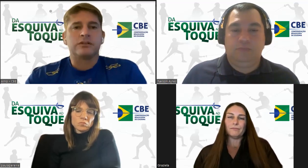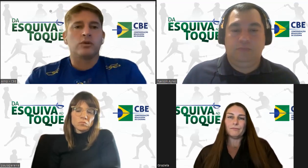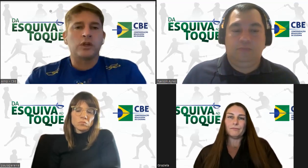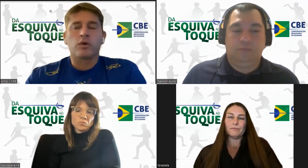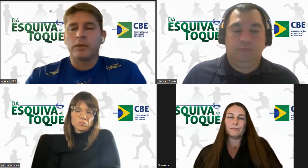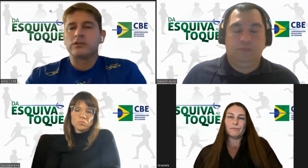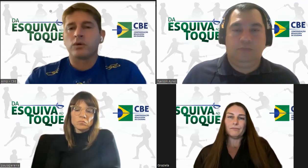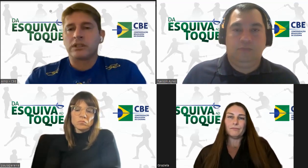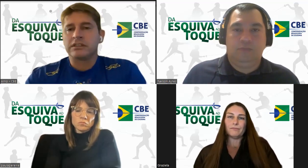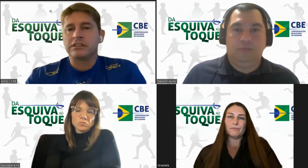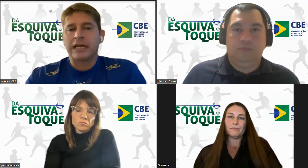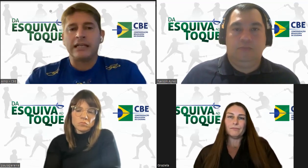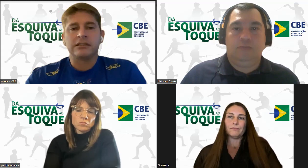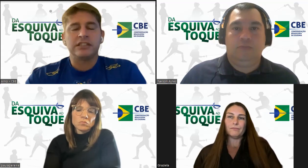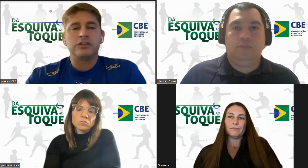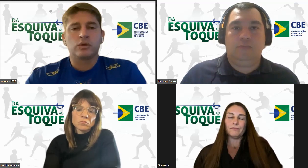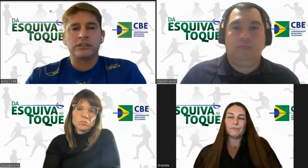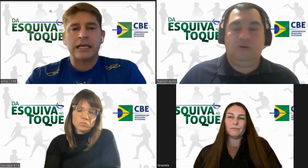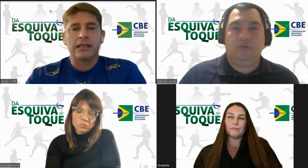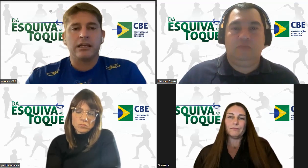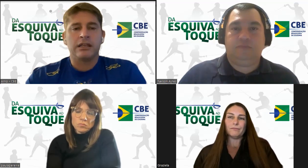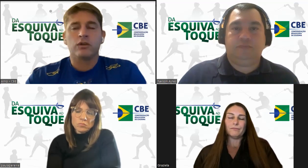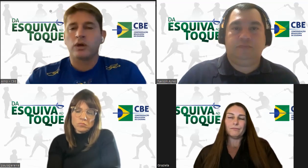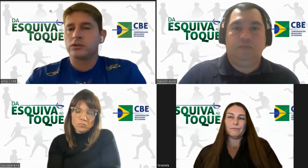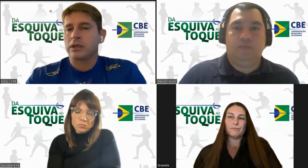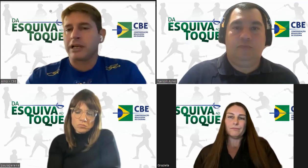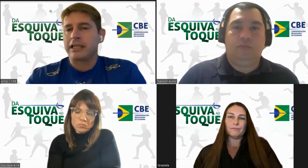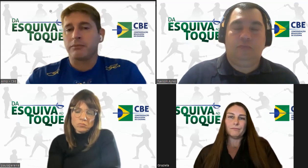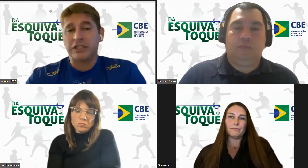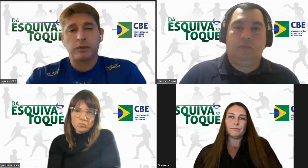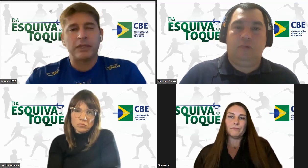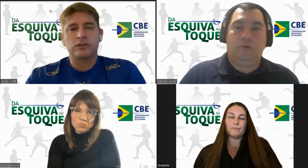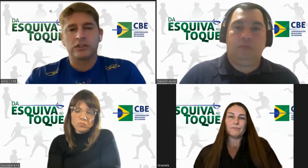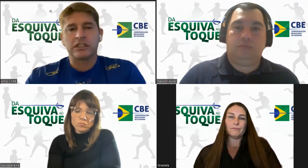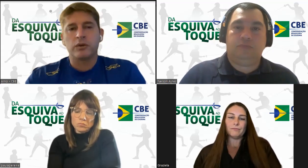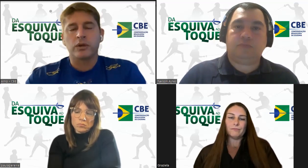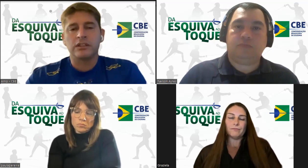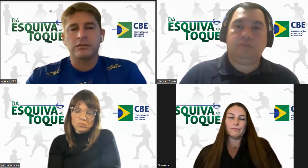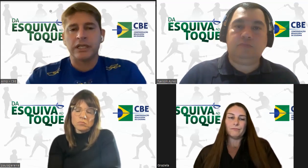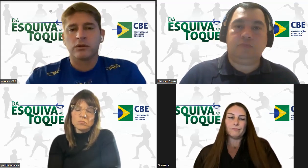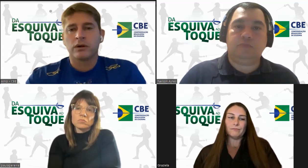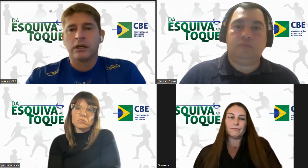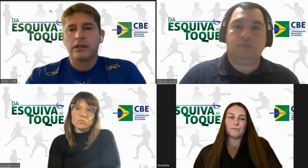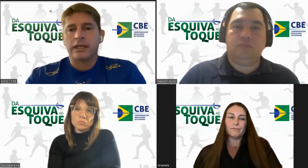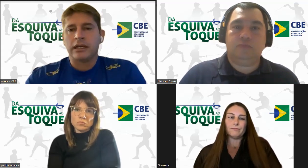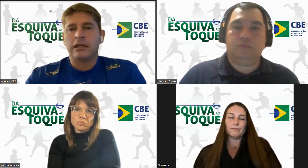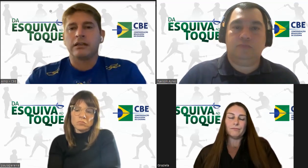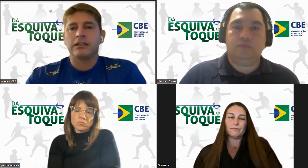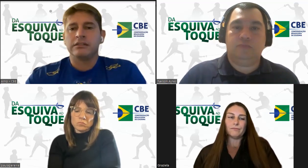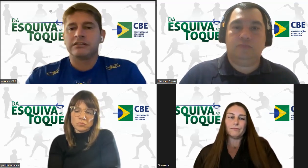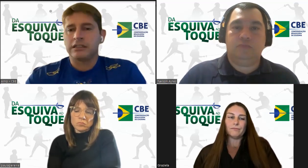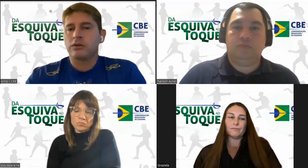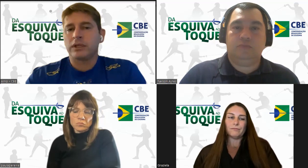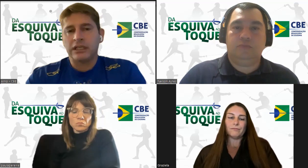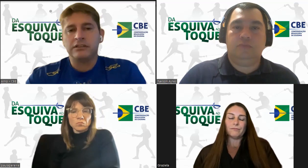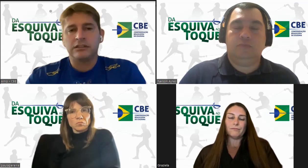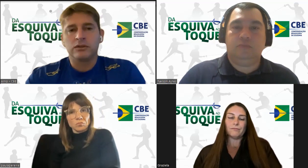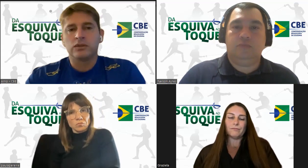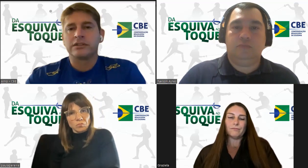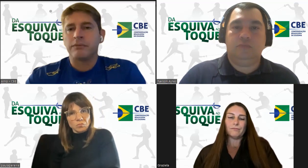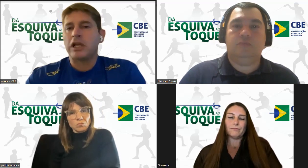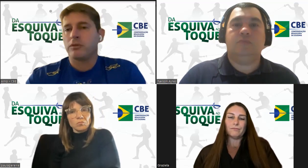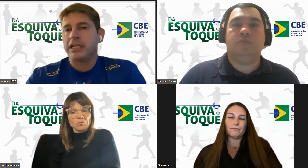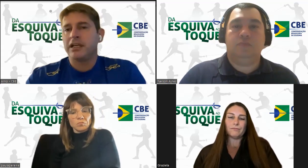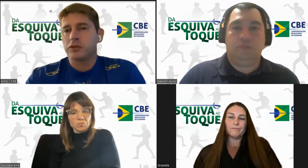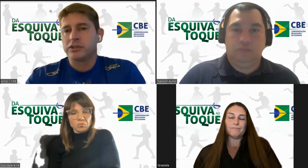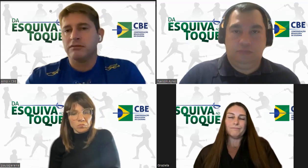próprios atletas ou de algumas outras entidades a gente consegue aí que o nosso atleta principalmente de alto rendimento é que sejam